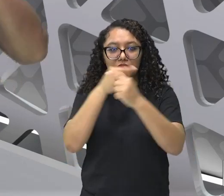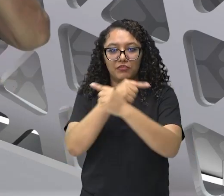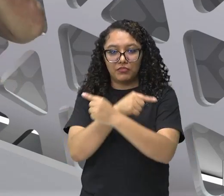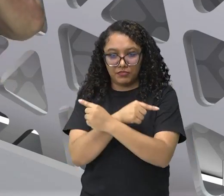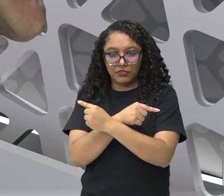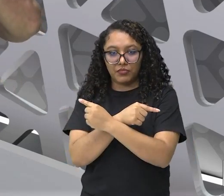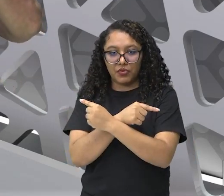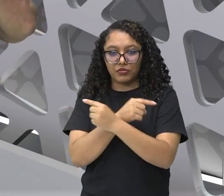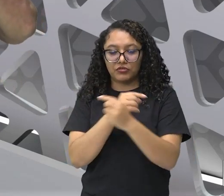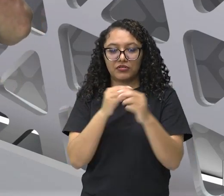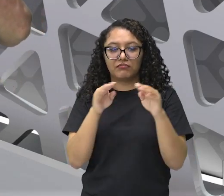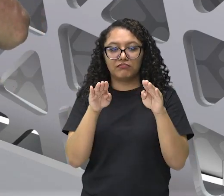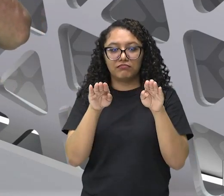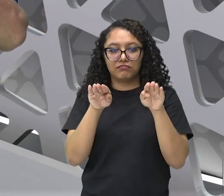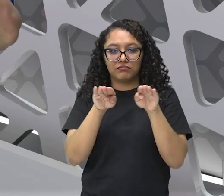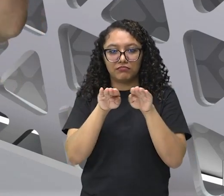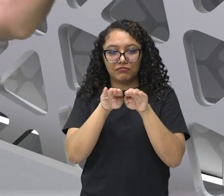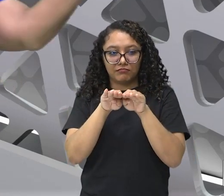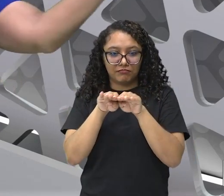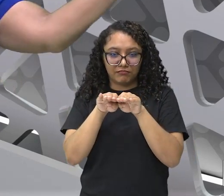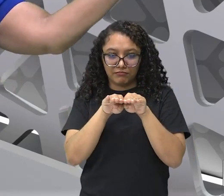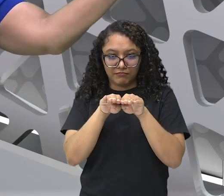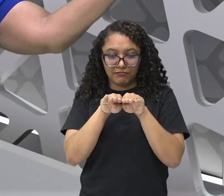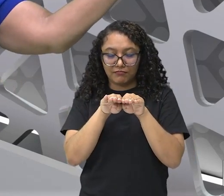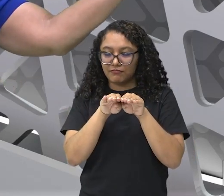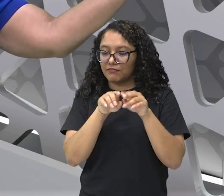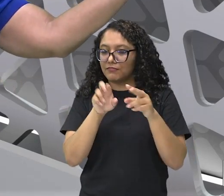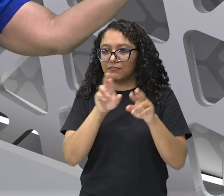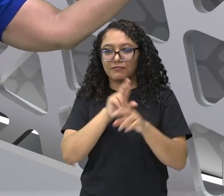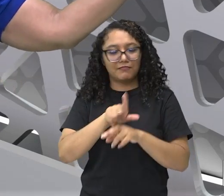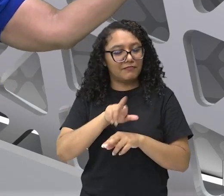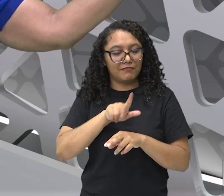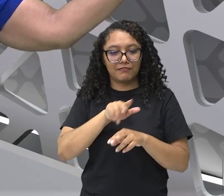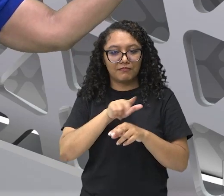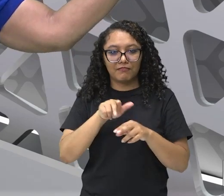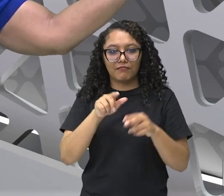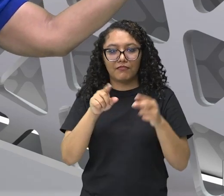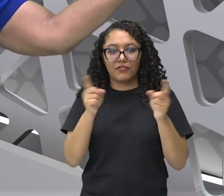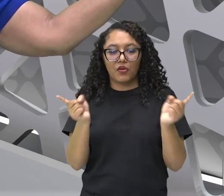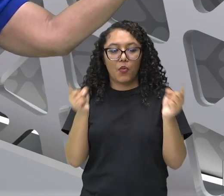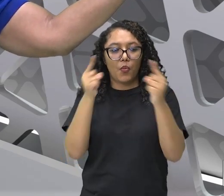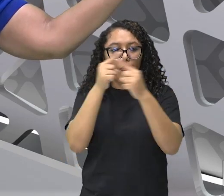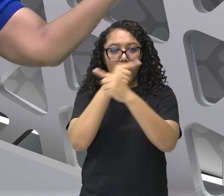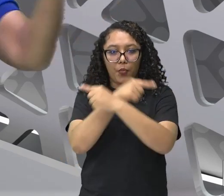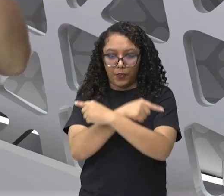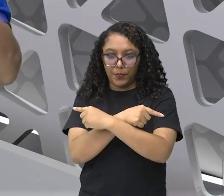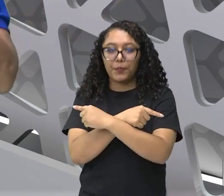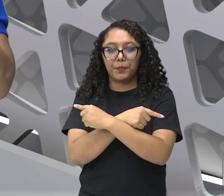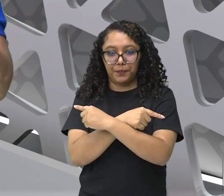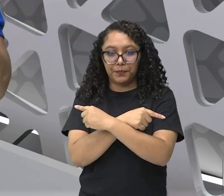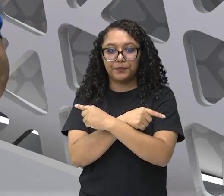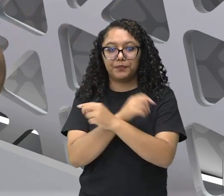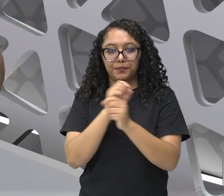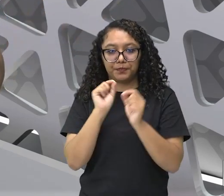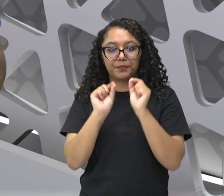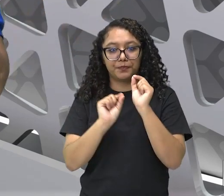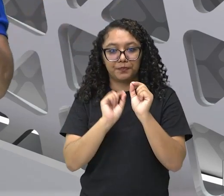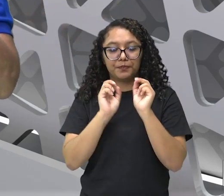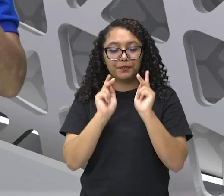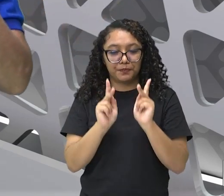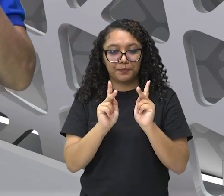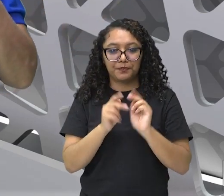contrárias. Elas não estão concatenando, pelo contrário, elas são divergentes ao invés de